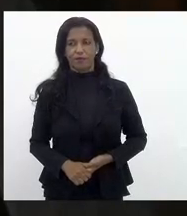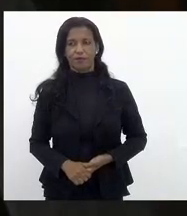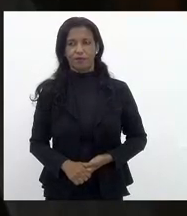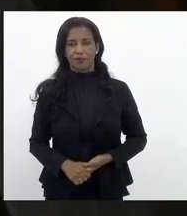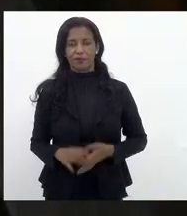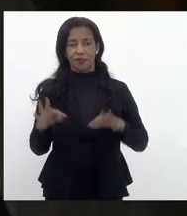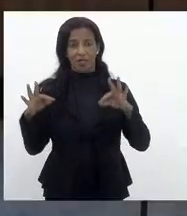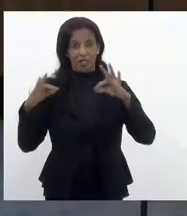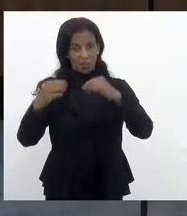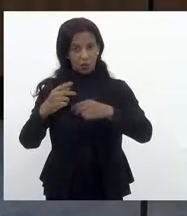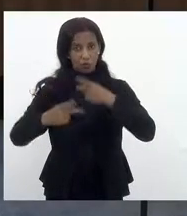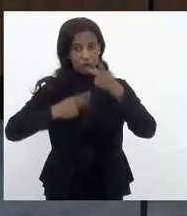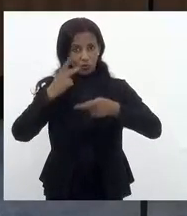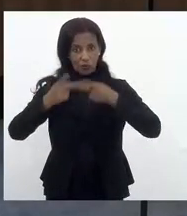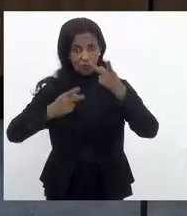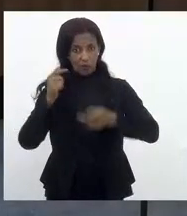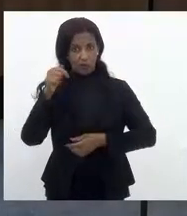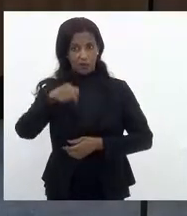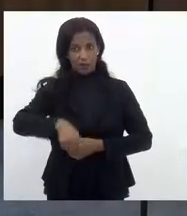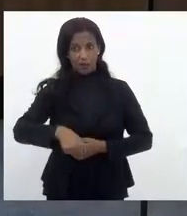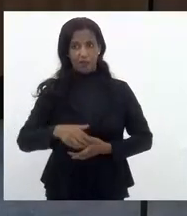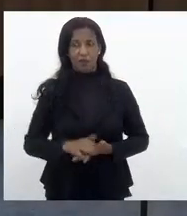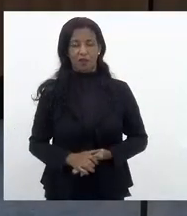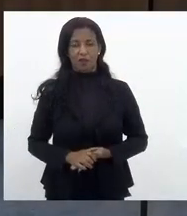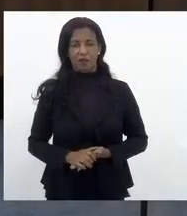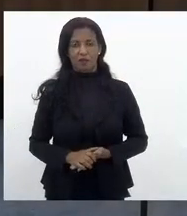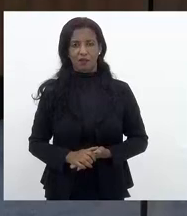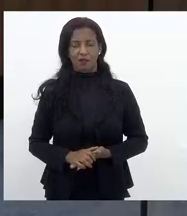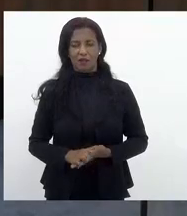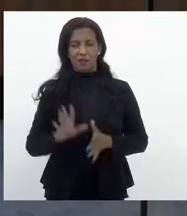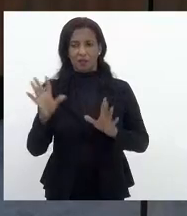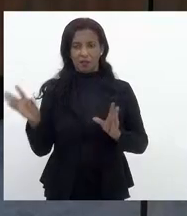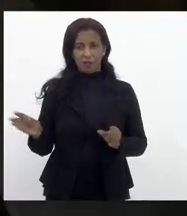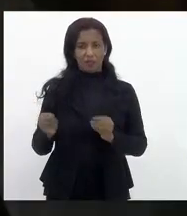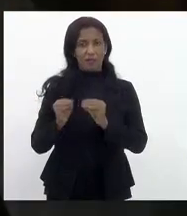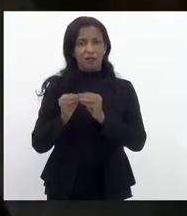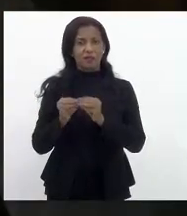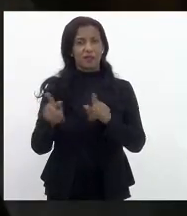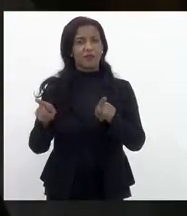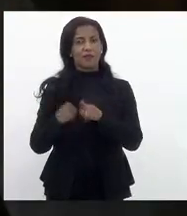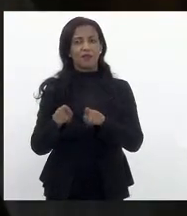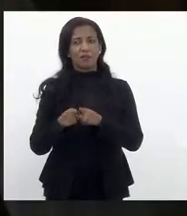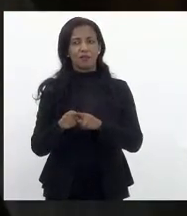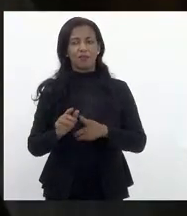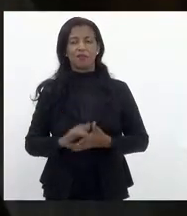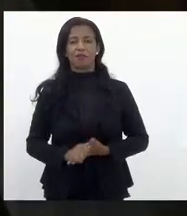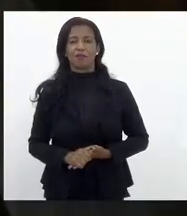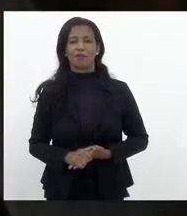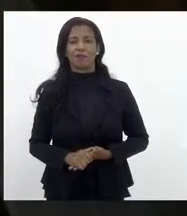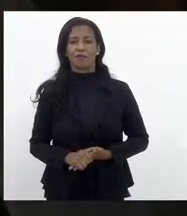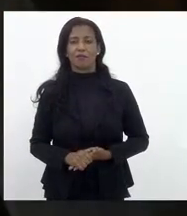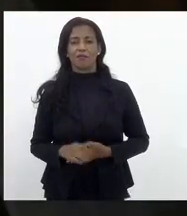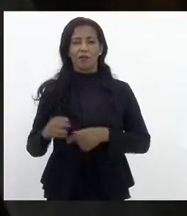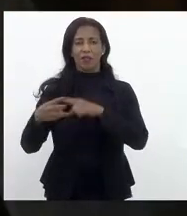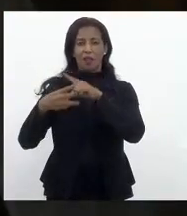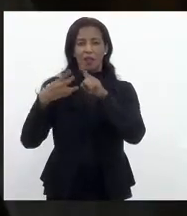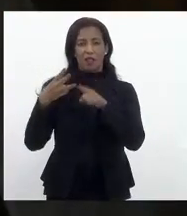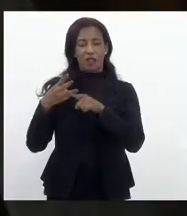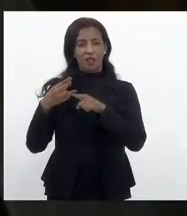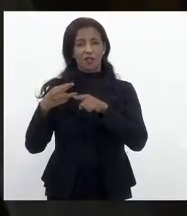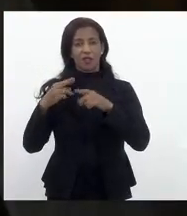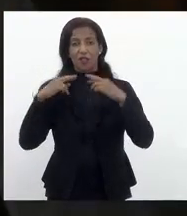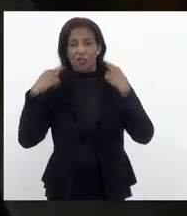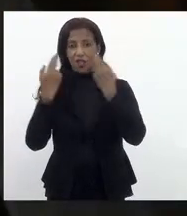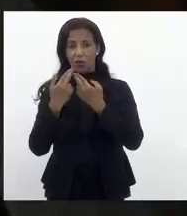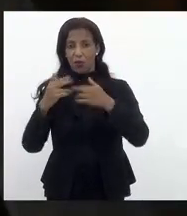Ah e tudo que eu tô falando aqui tá sintetizando também e as Três audiências